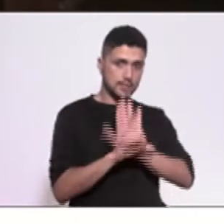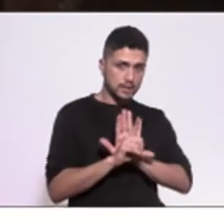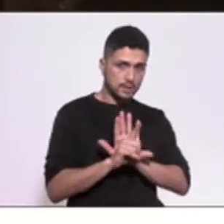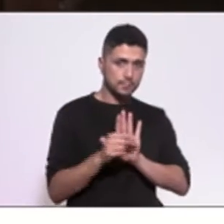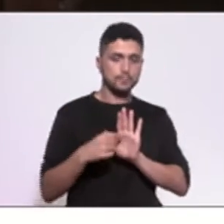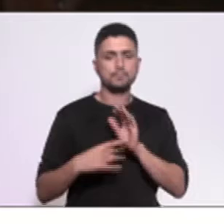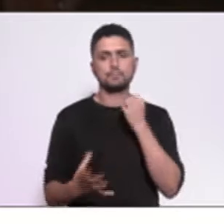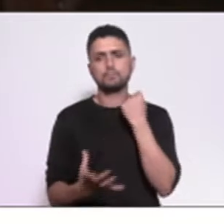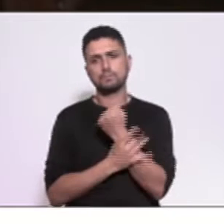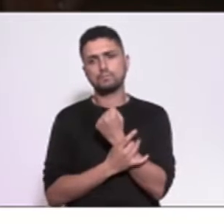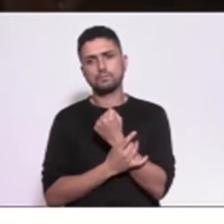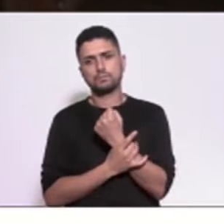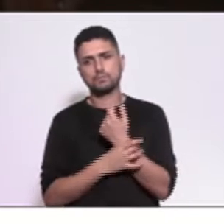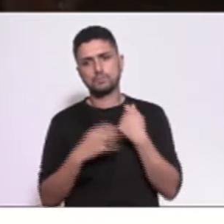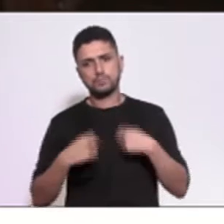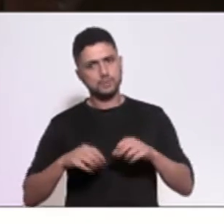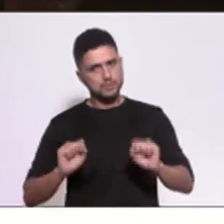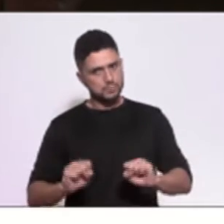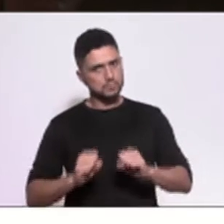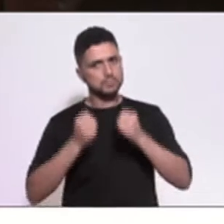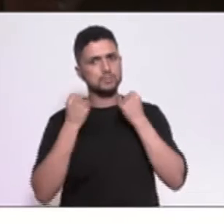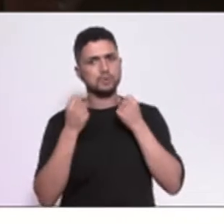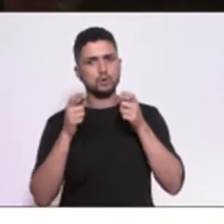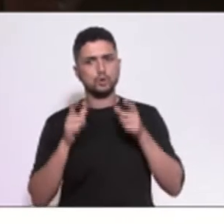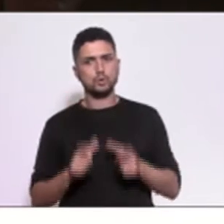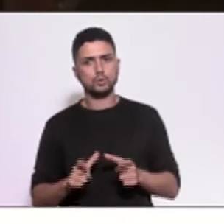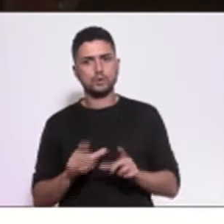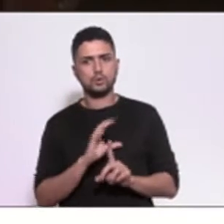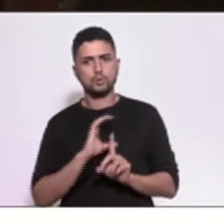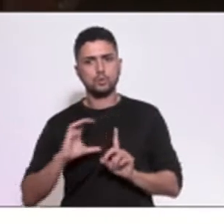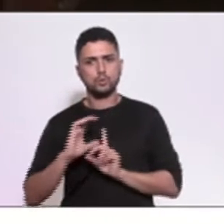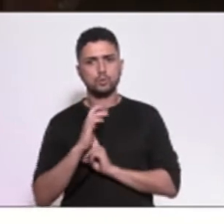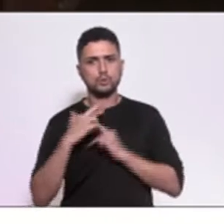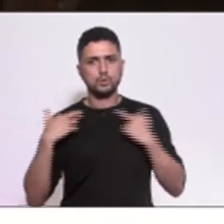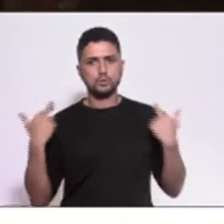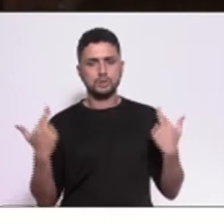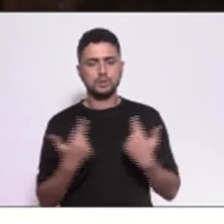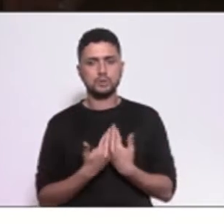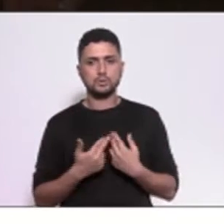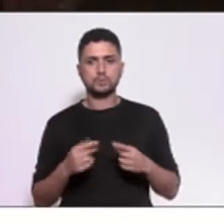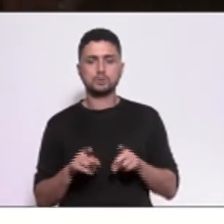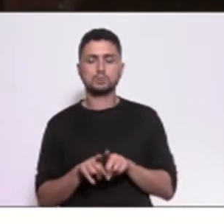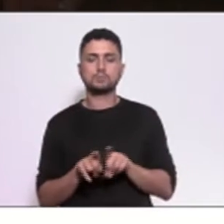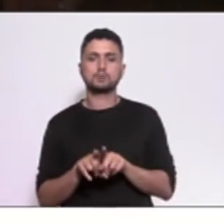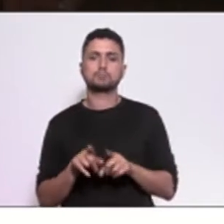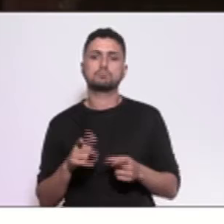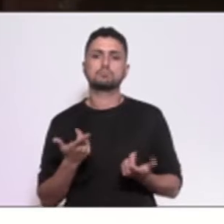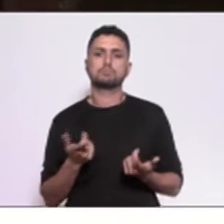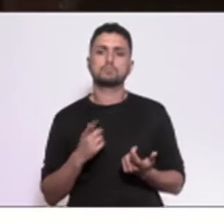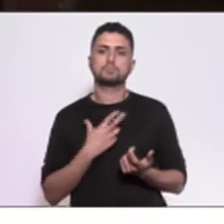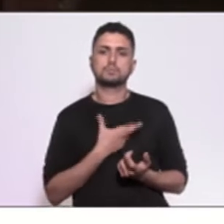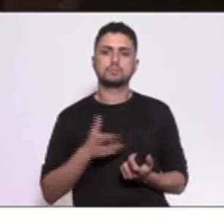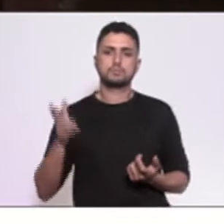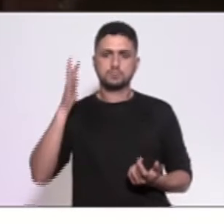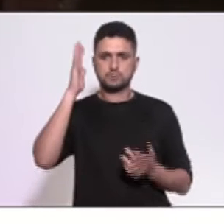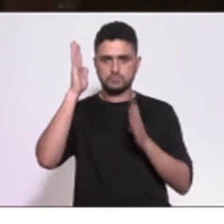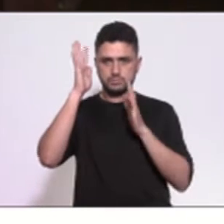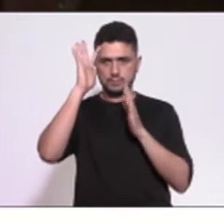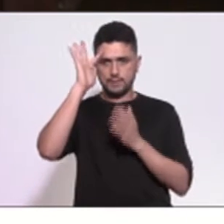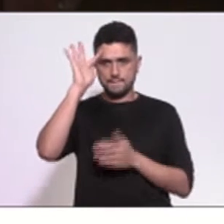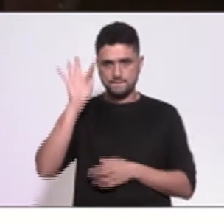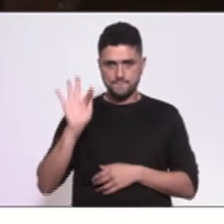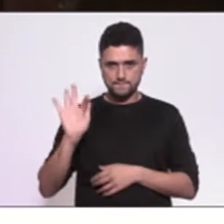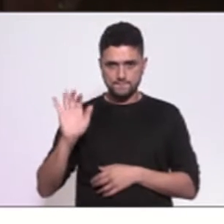a proteção dos locais de culto e suas liturgias. Vejam o inciso 8º da